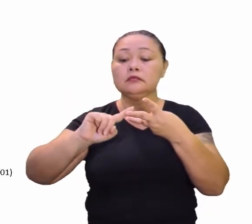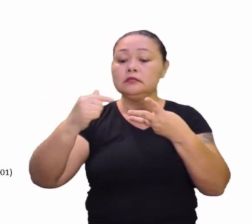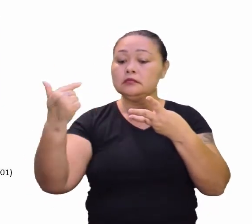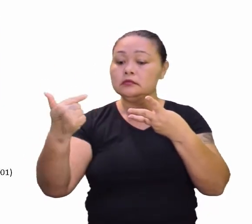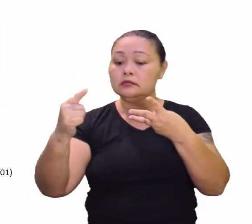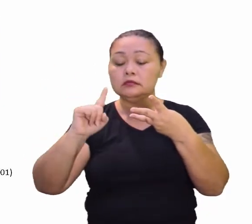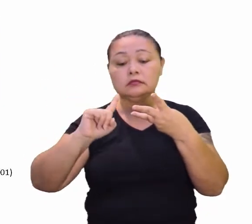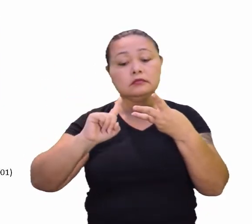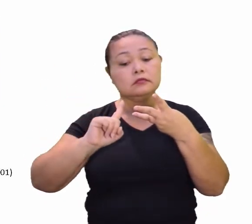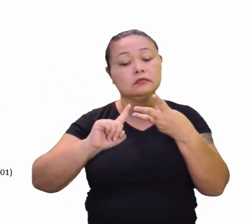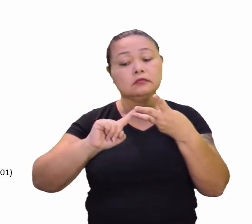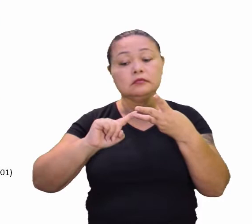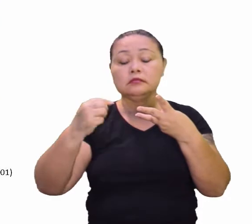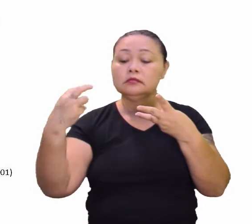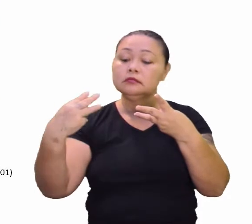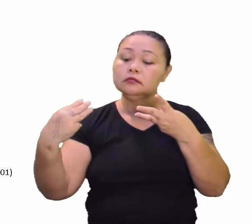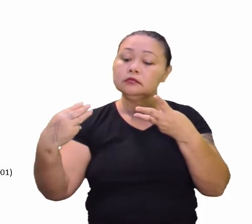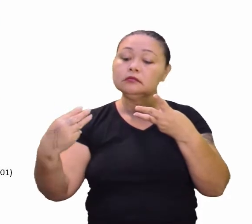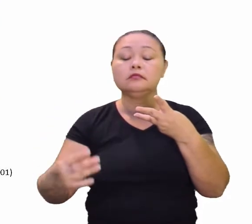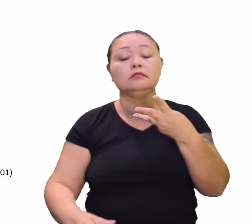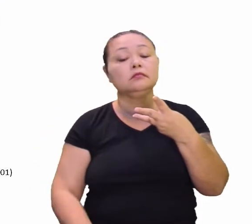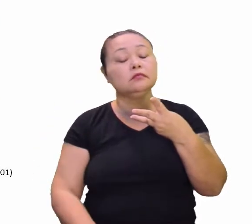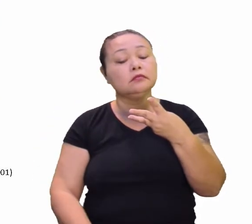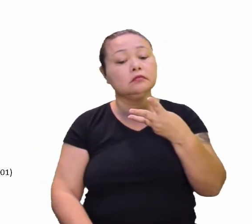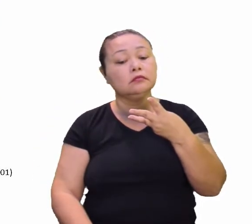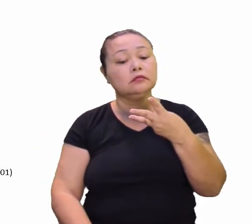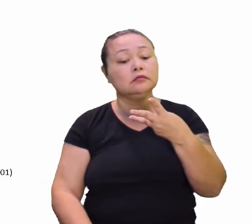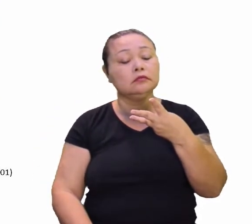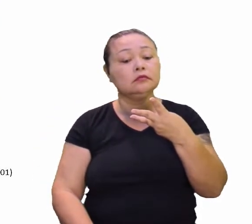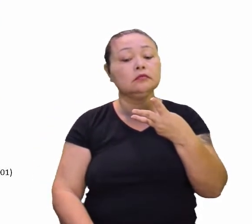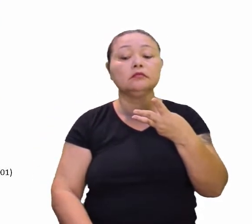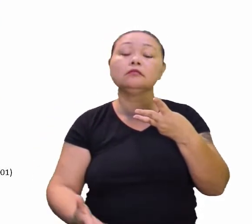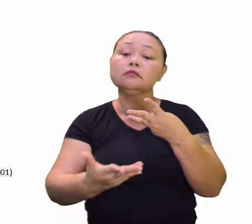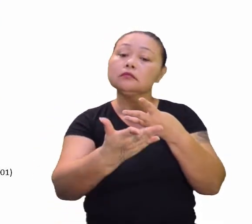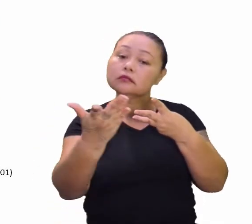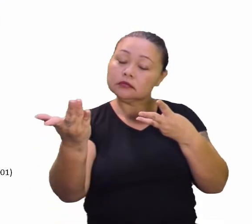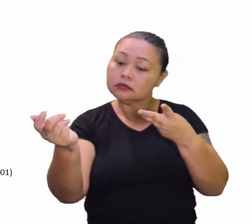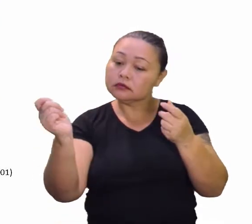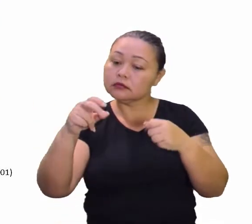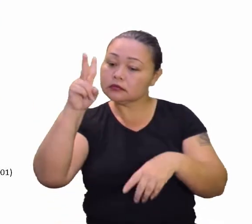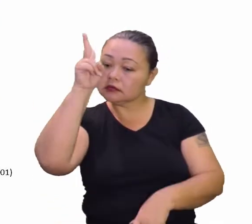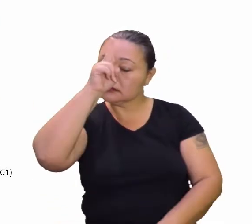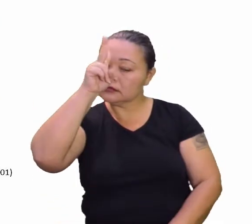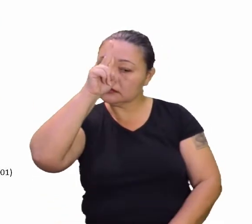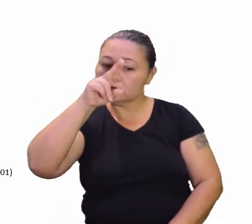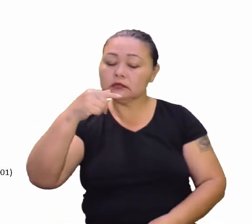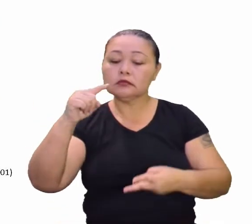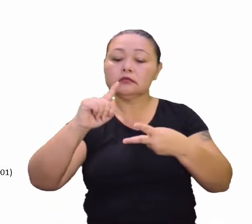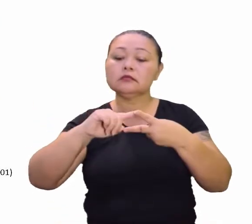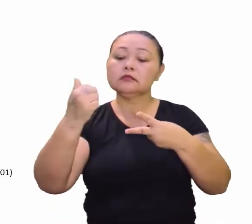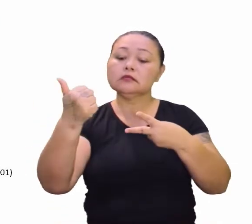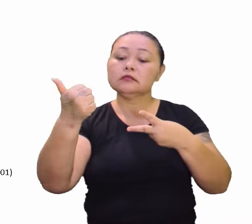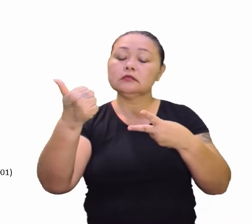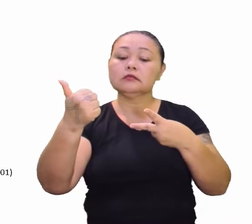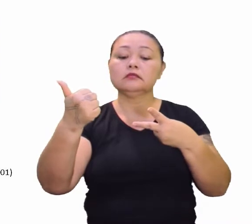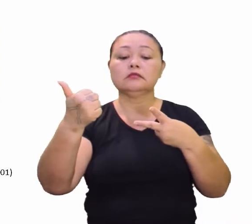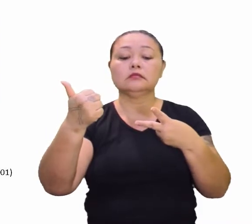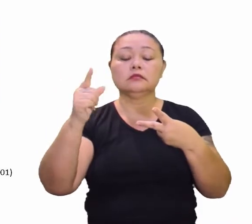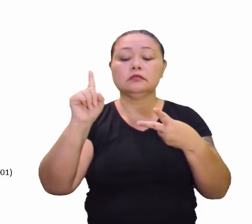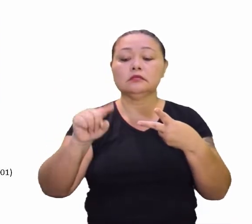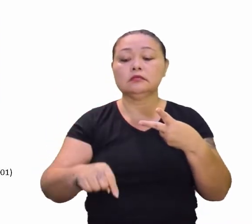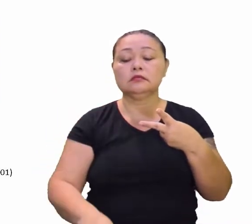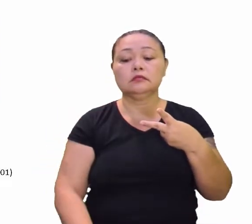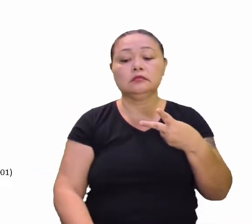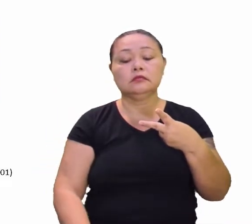o setor secundário e o setor terciário. E aí, professor, vale a pena lembrar o que é o setor primário? O